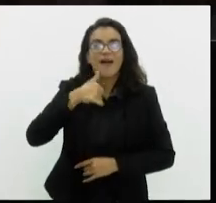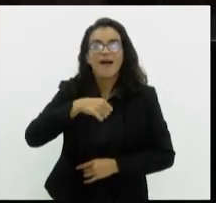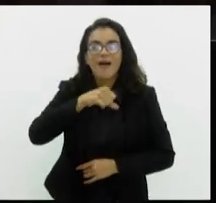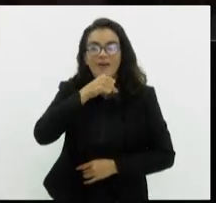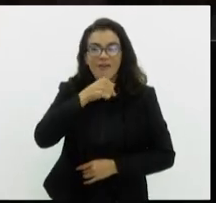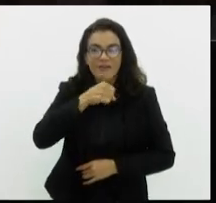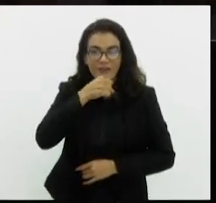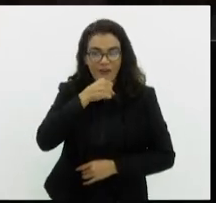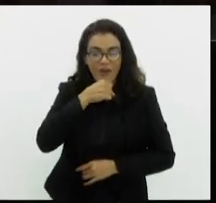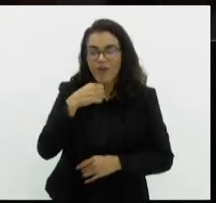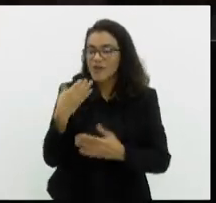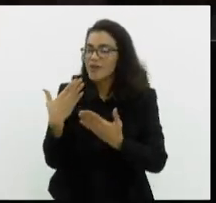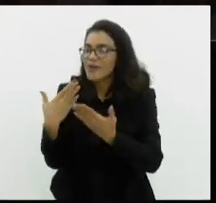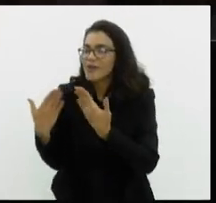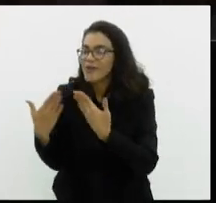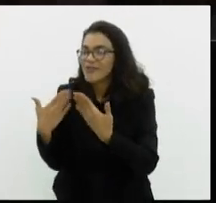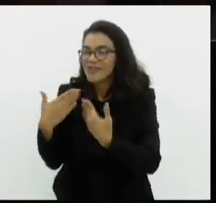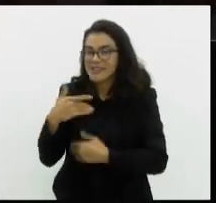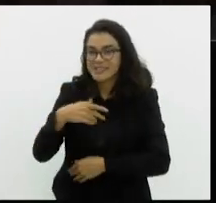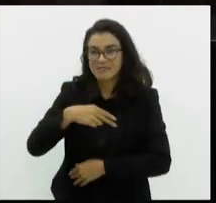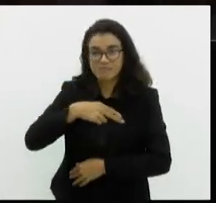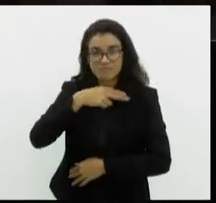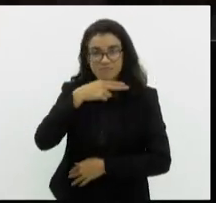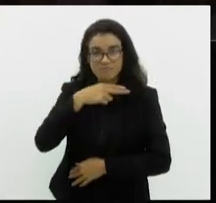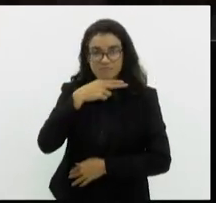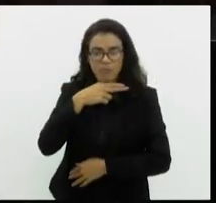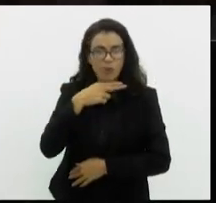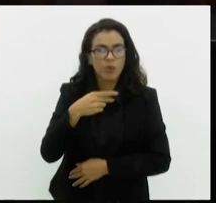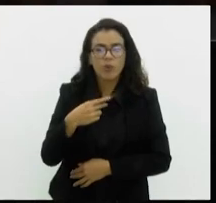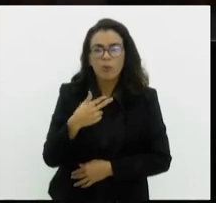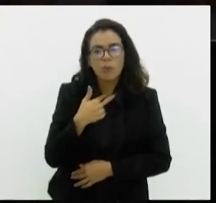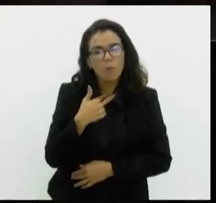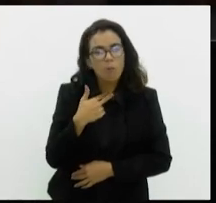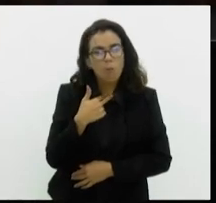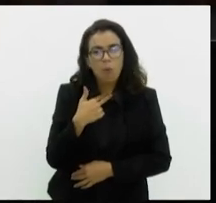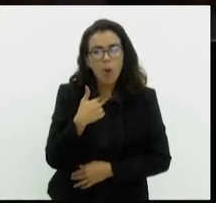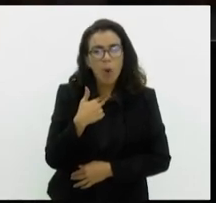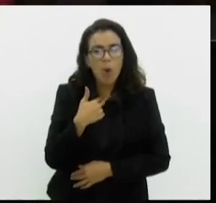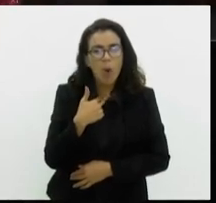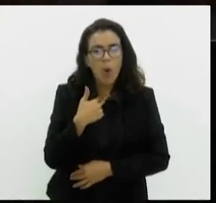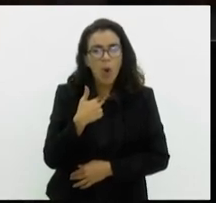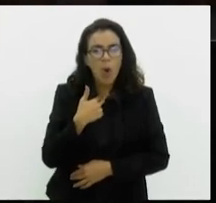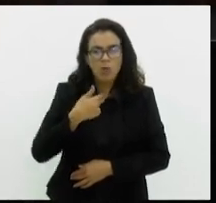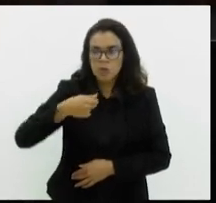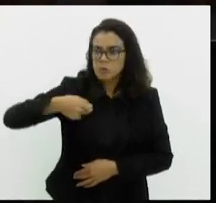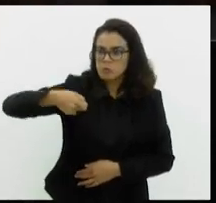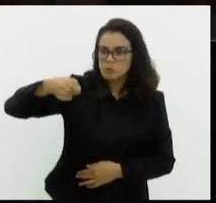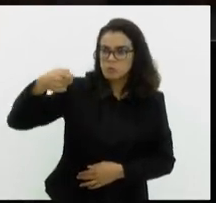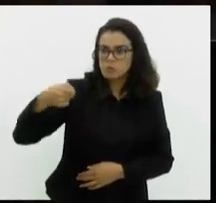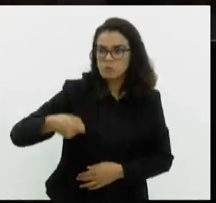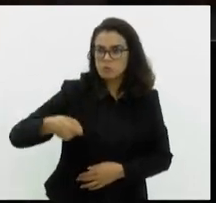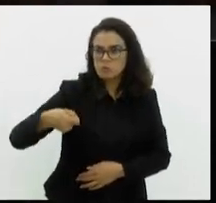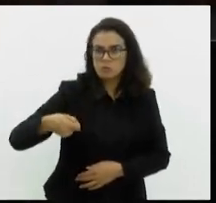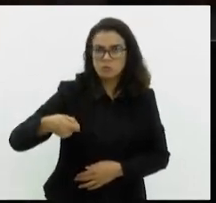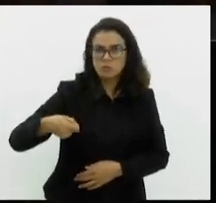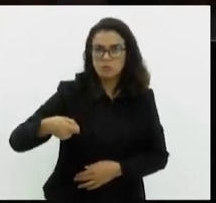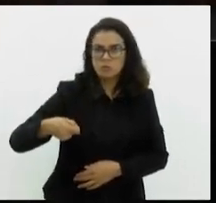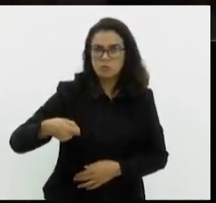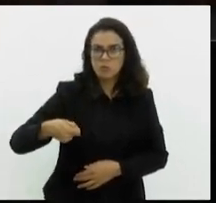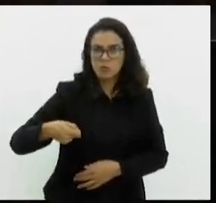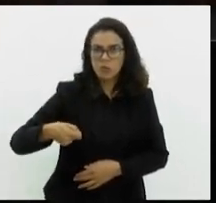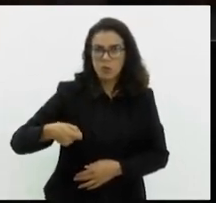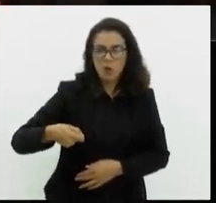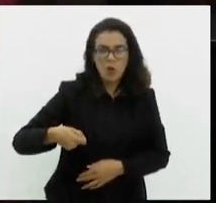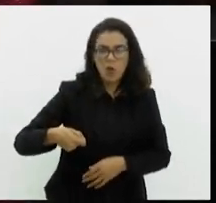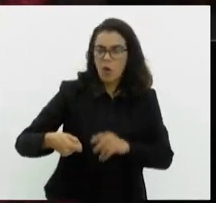que a gente entenda que não pode haver esse sentido de senioridade existente no mundo judaico-cristão, onde você